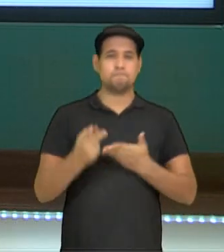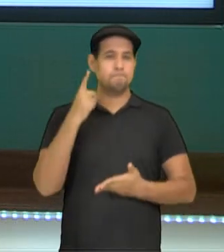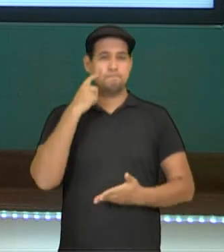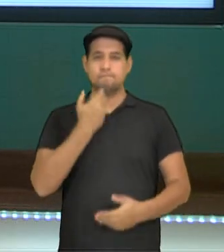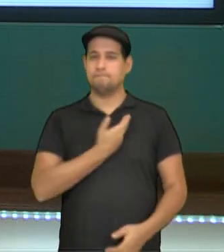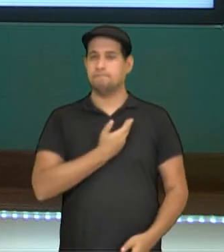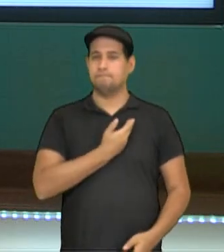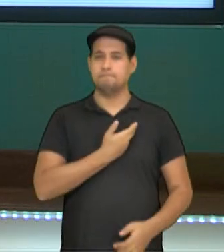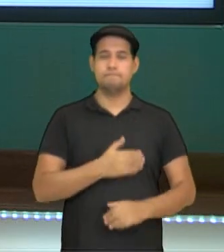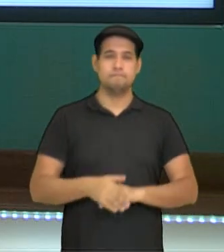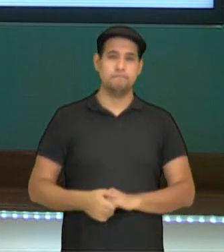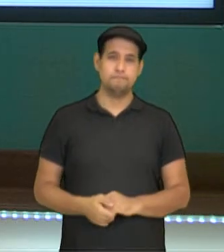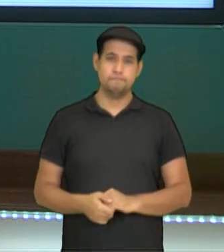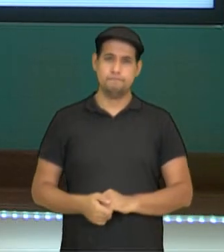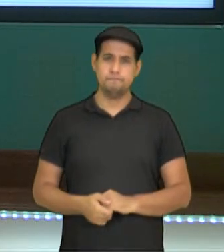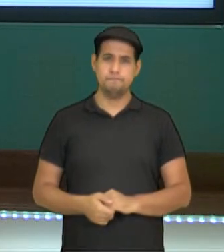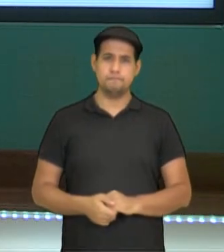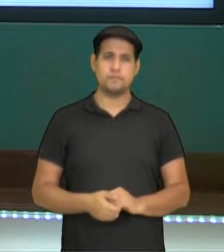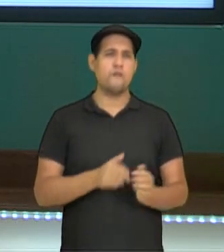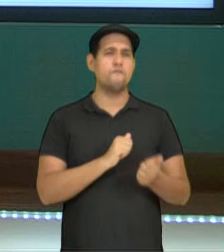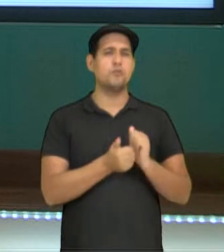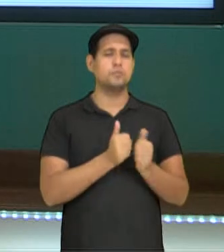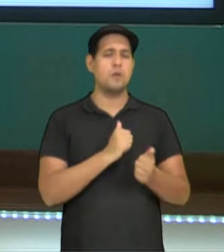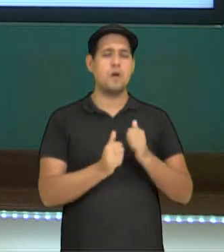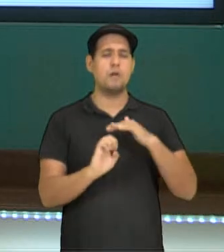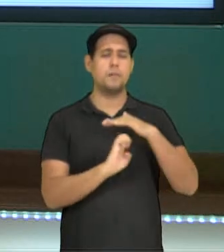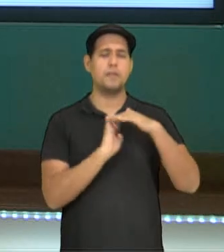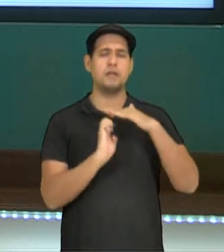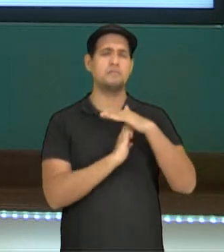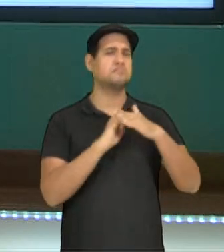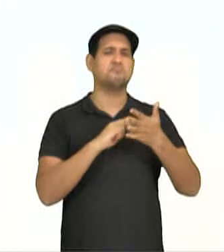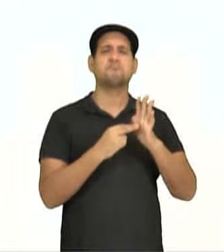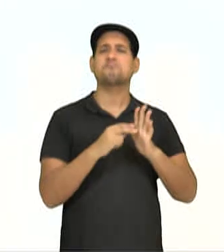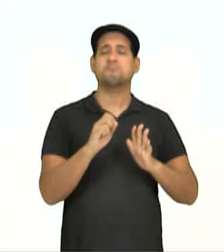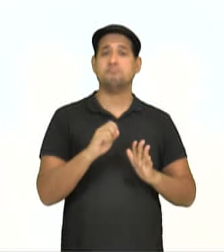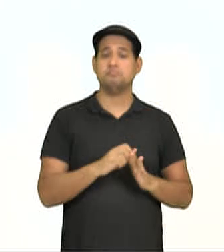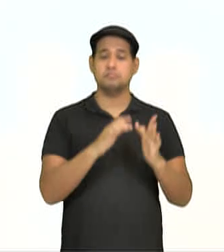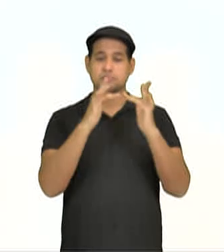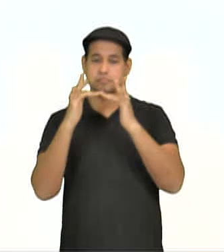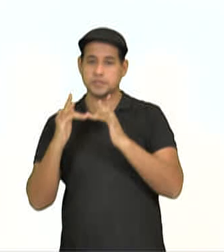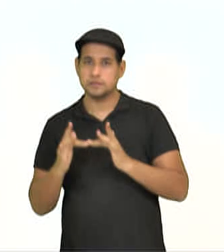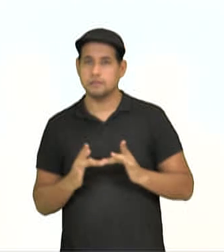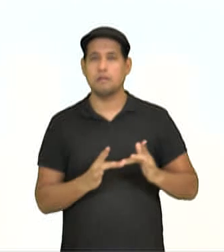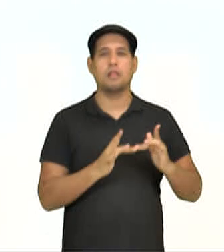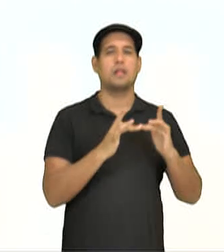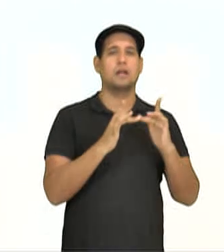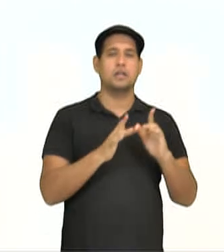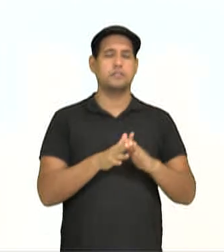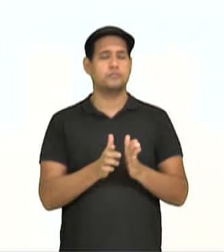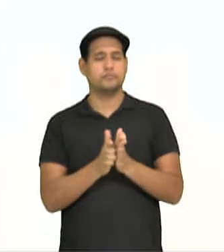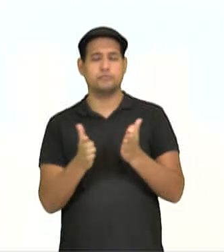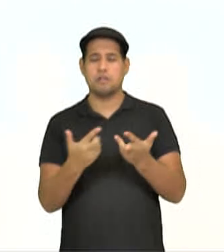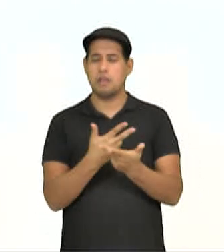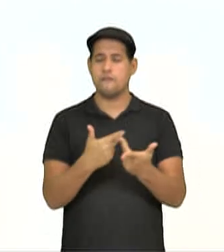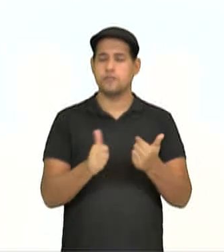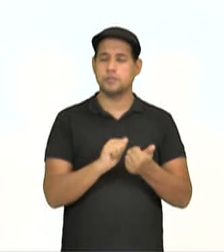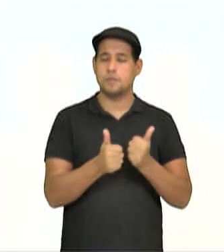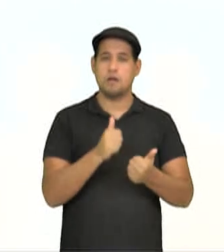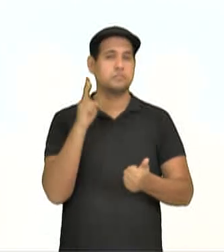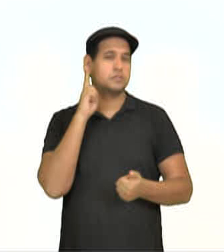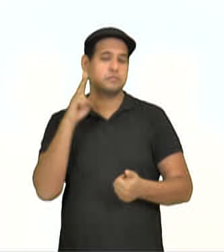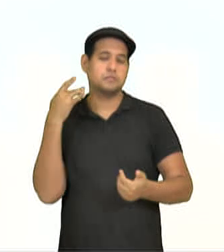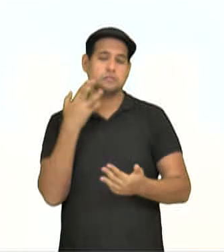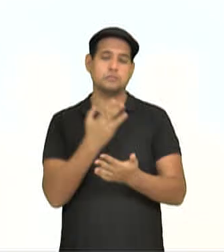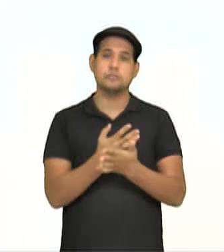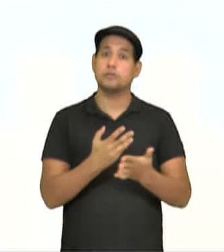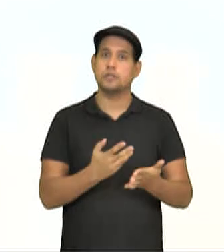aí. Futebol empresa. A influência da mídia no futebol. Então, vamos falar do futebol. Na história do